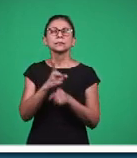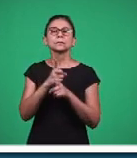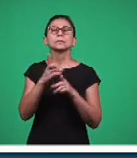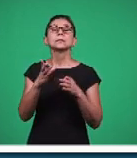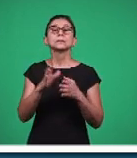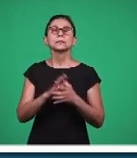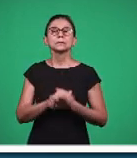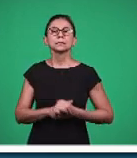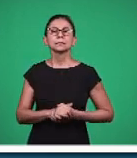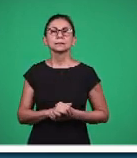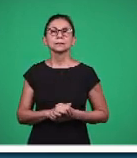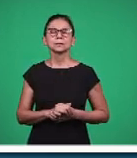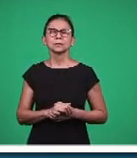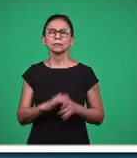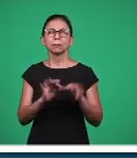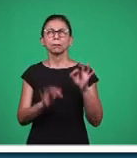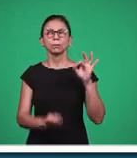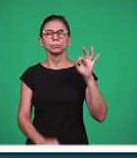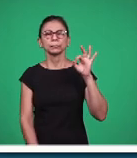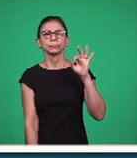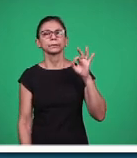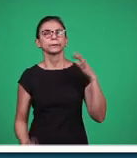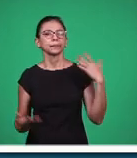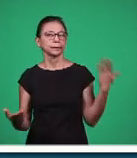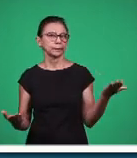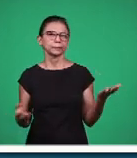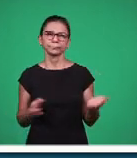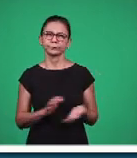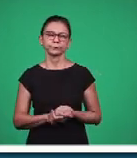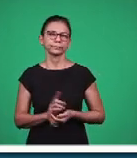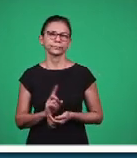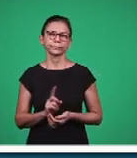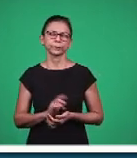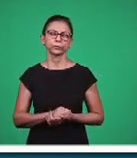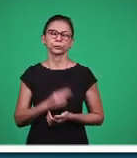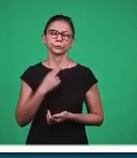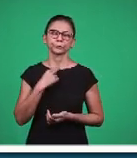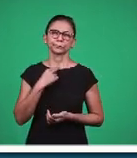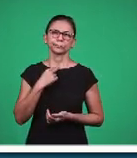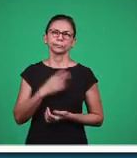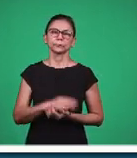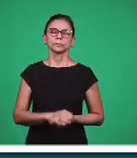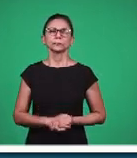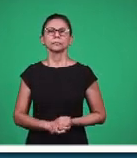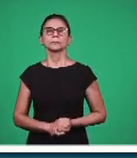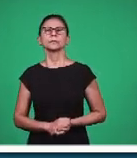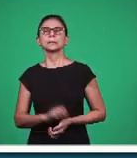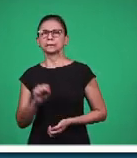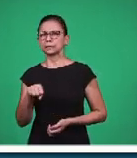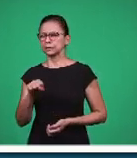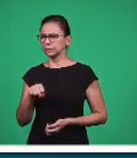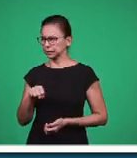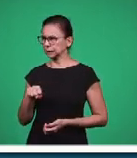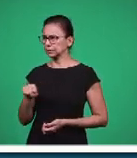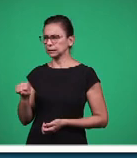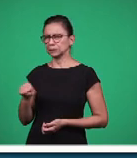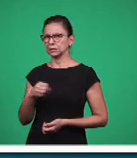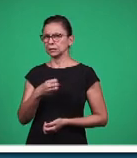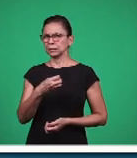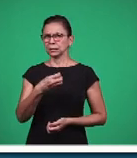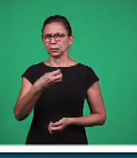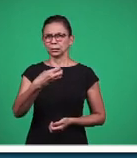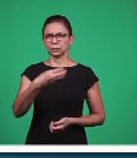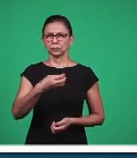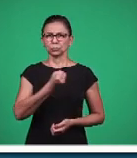texto. Senão fica muito grande, não é isso? Isso, exatamente. Então de... Aqui não pode ficar. Isso, vamos de